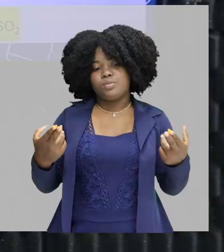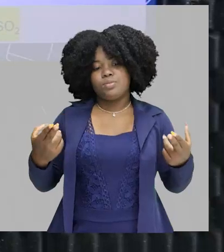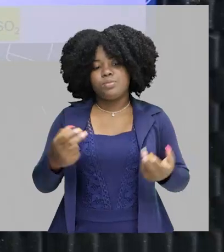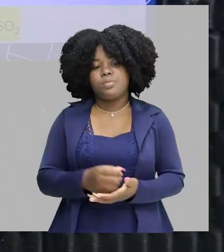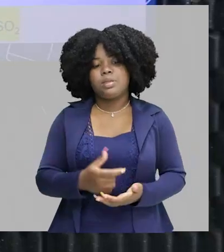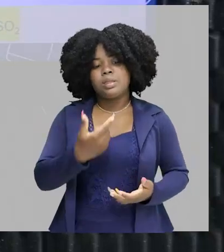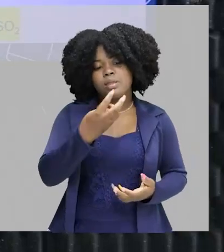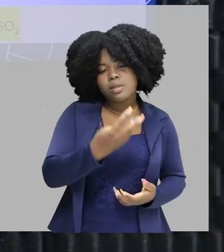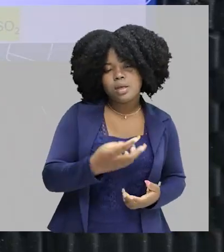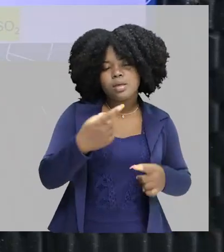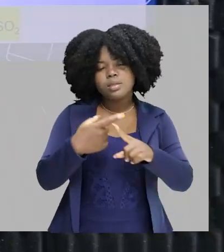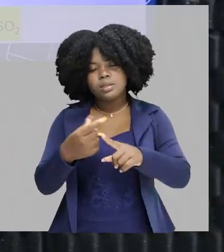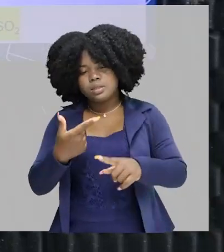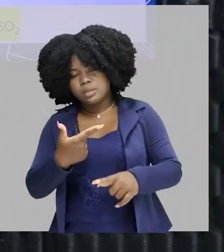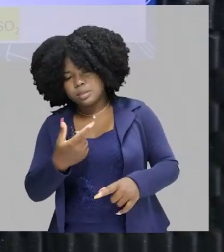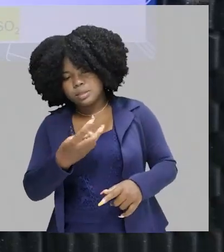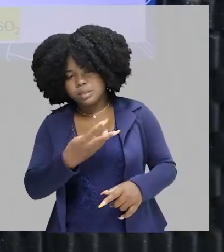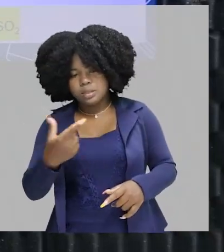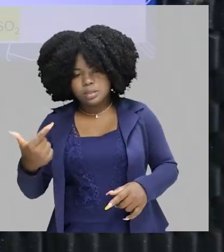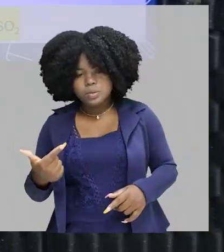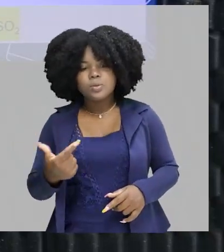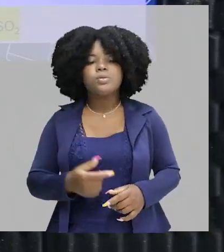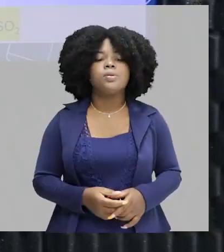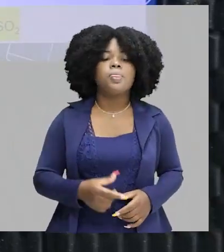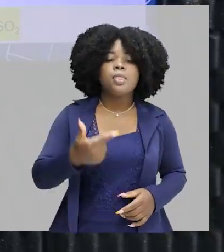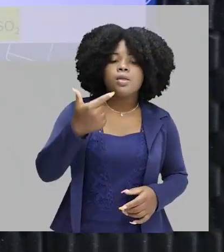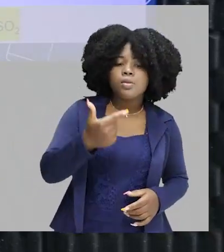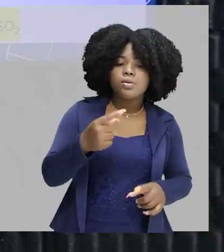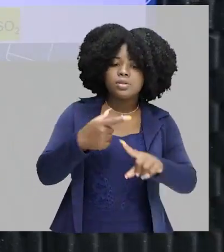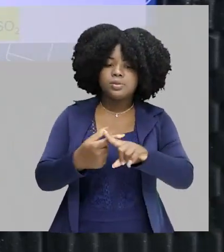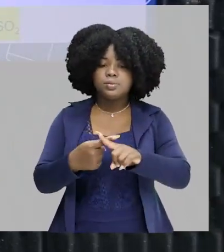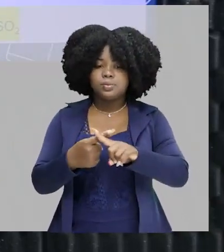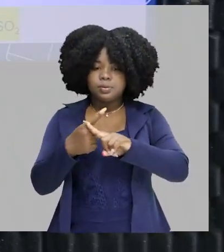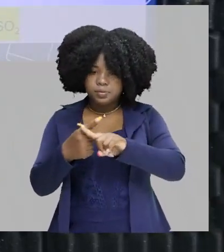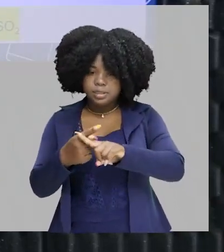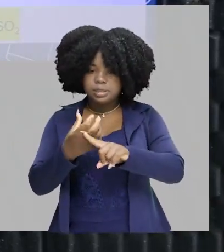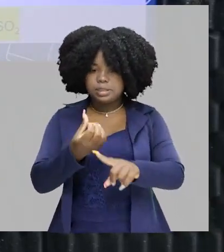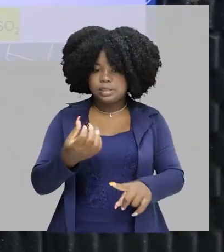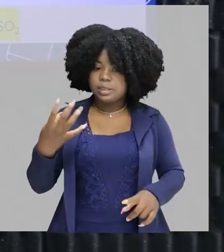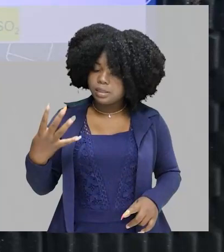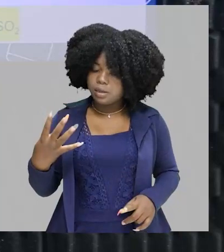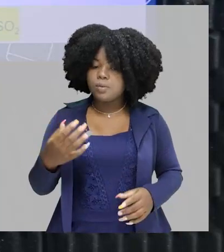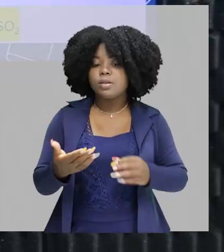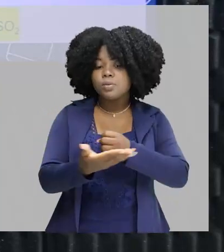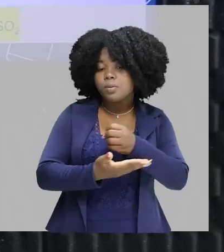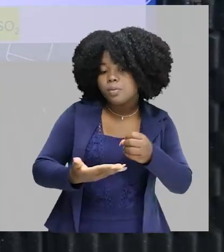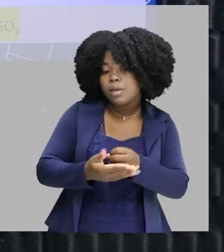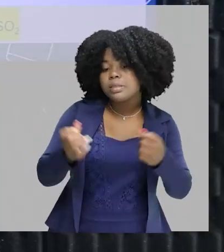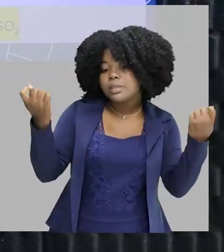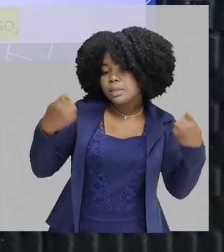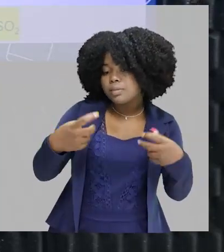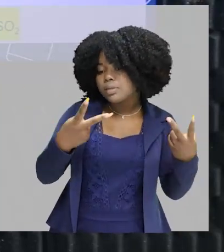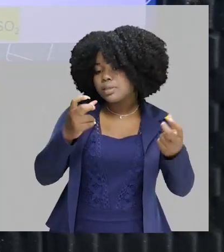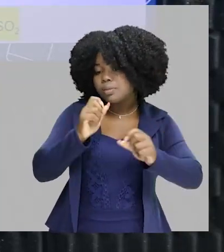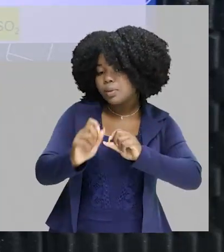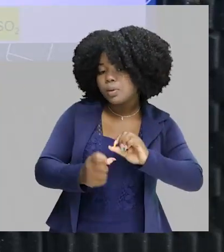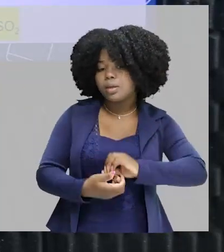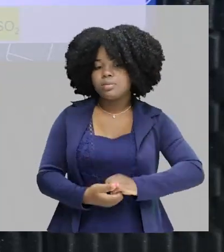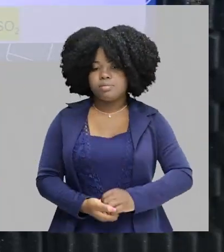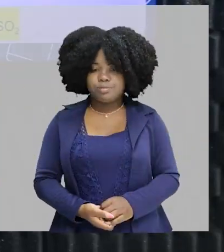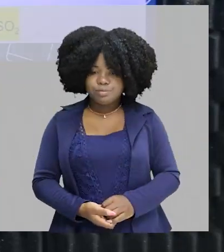vezes 32, 2 vezes 64. Com base nisso, isso nos permite